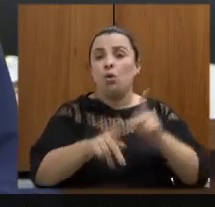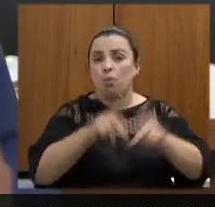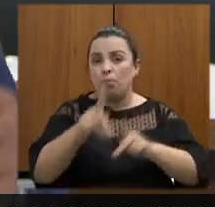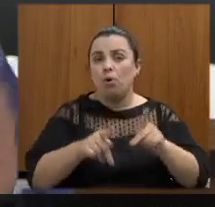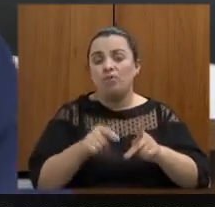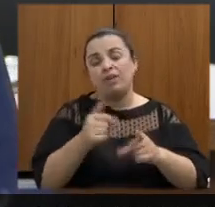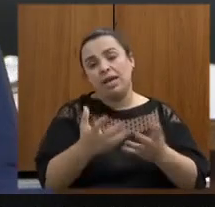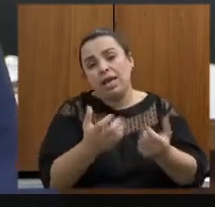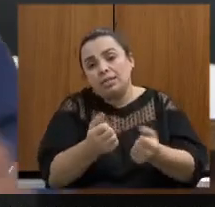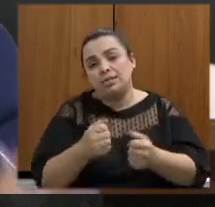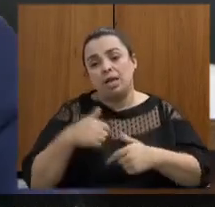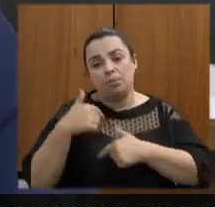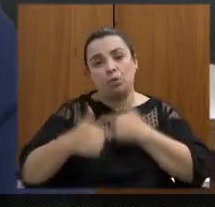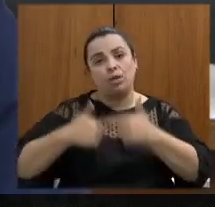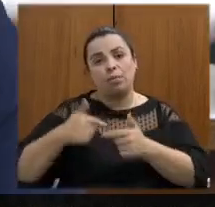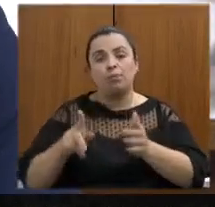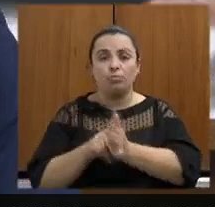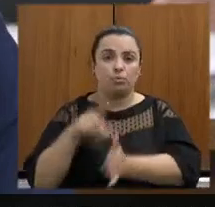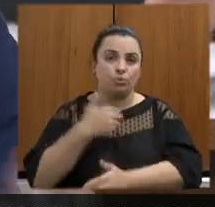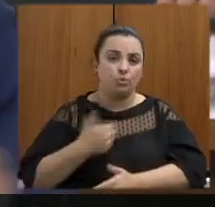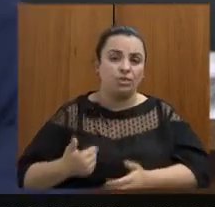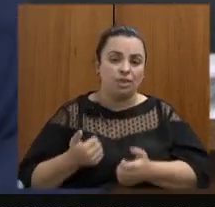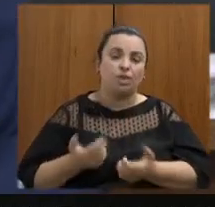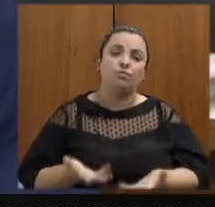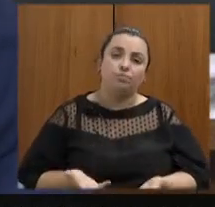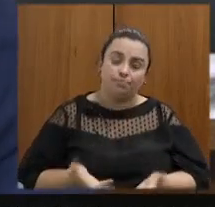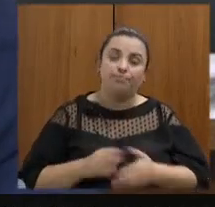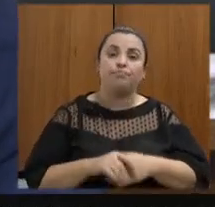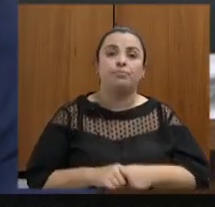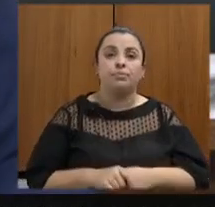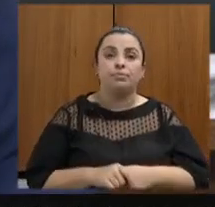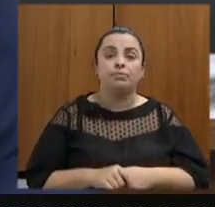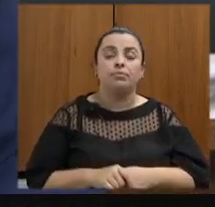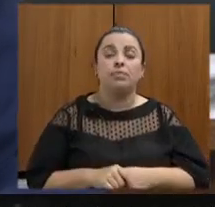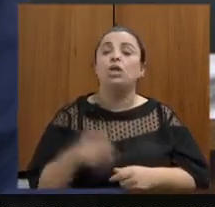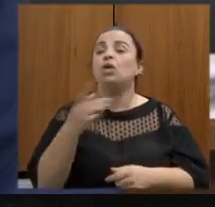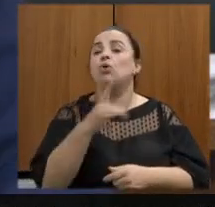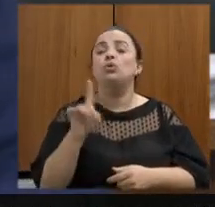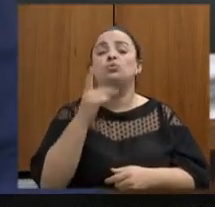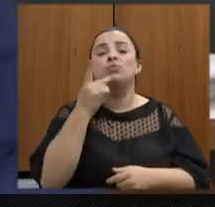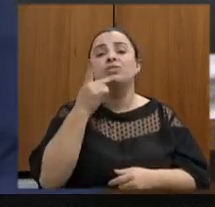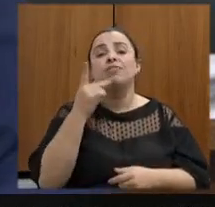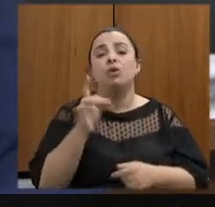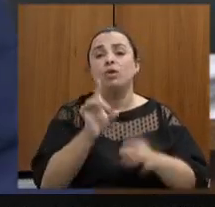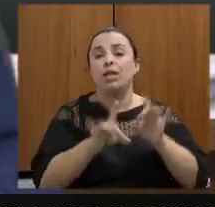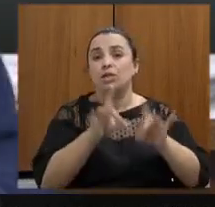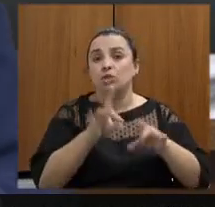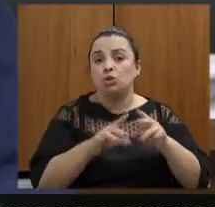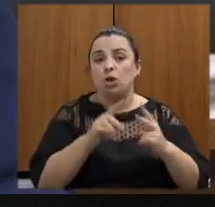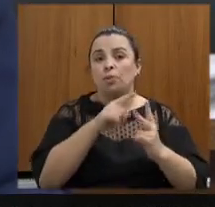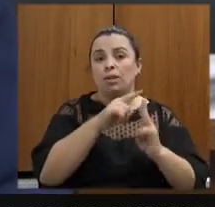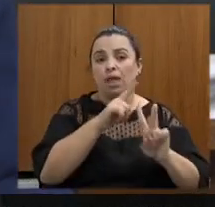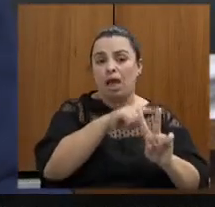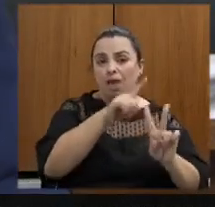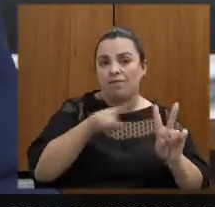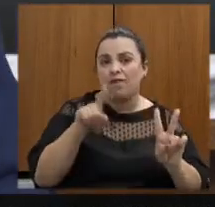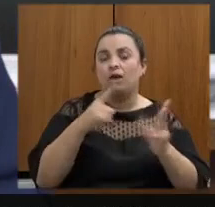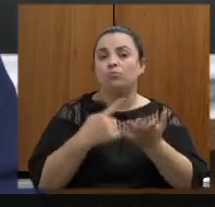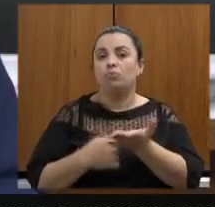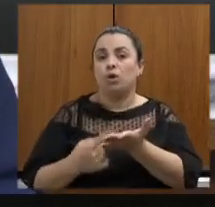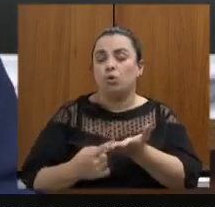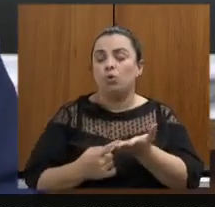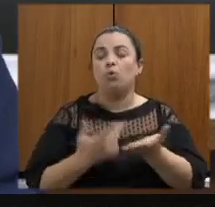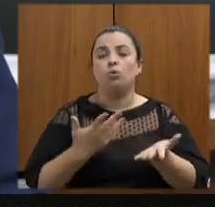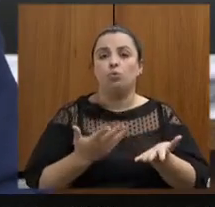de serviços do Governo do Estado por fim o seu citou a respeito à da sobra né do acordar vale é importante